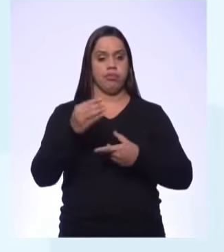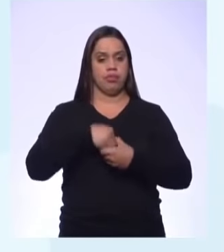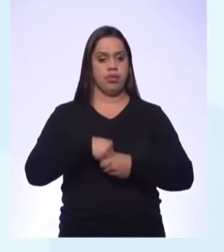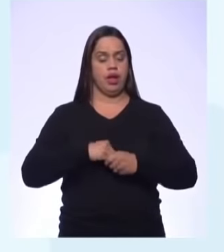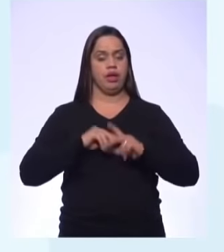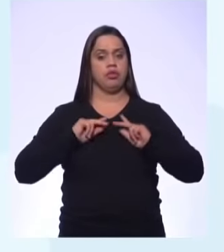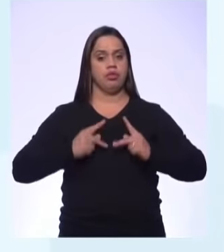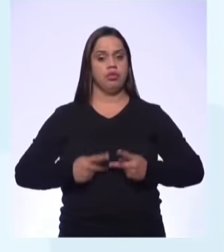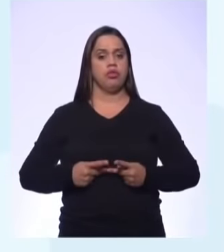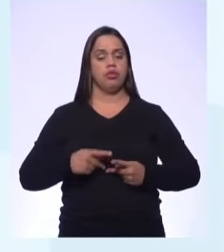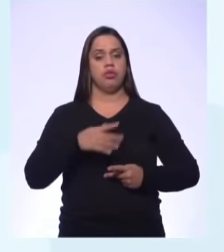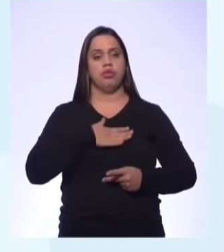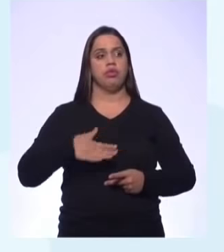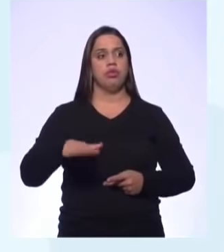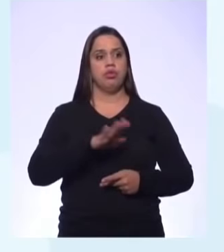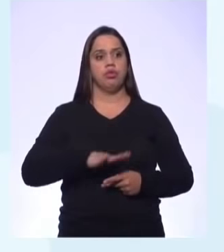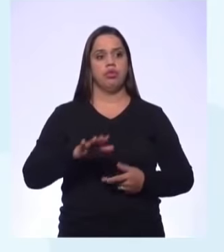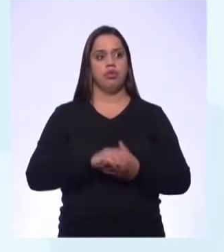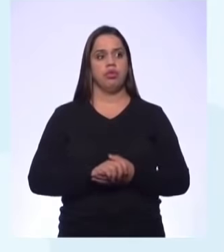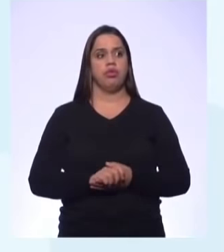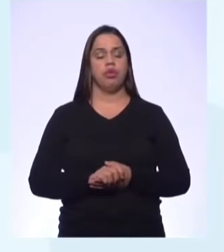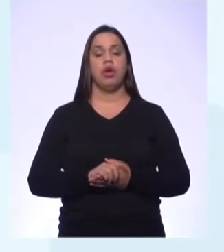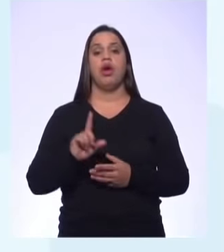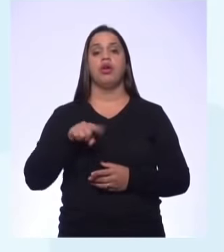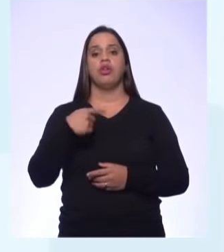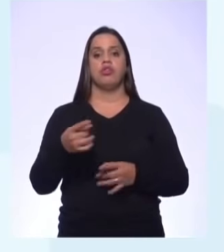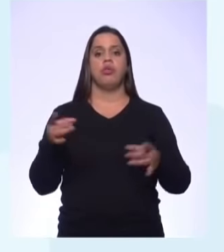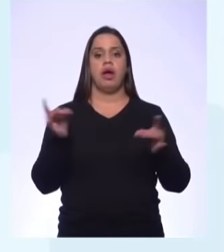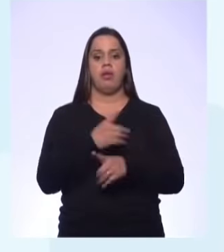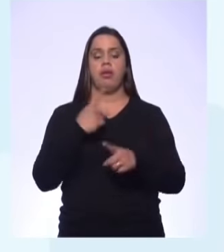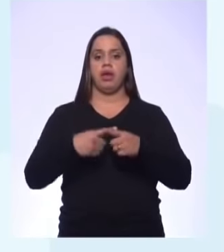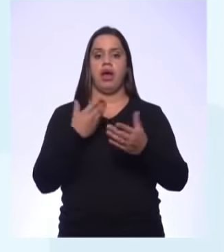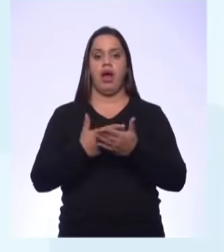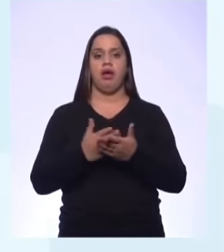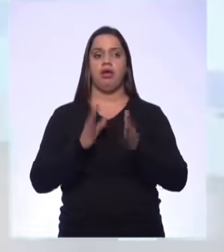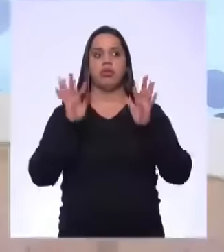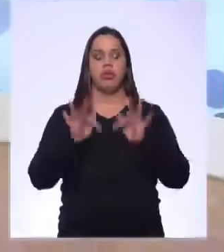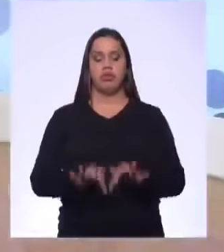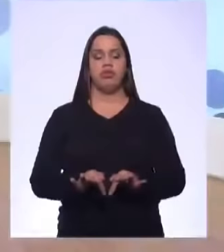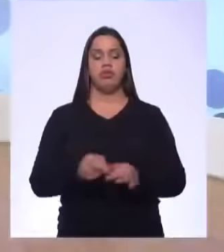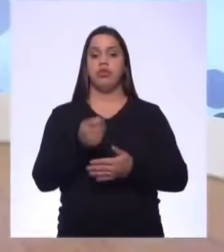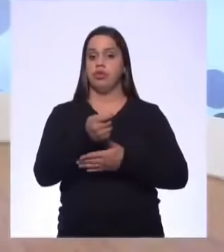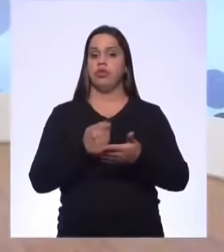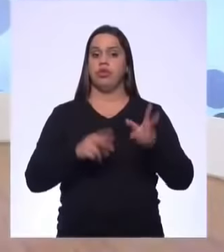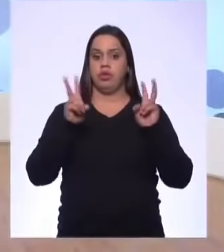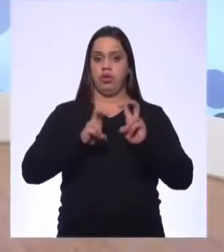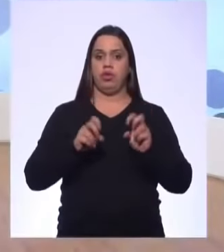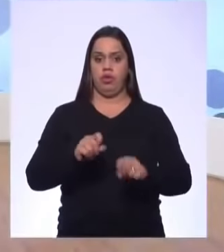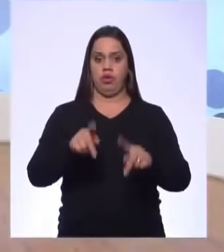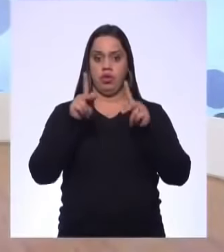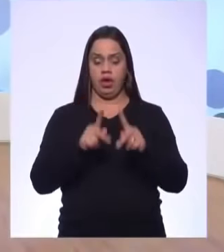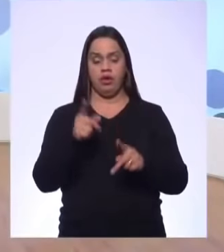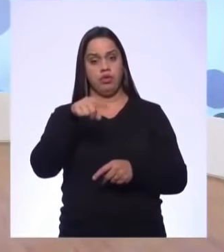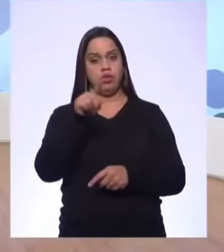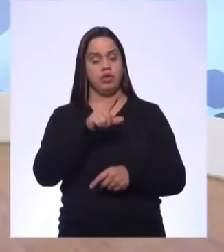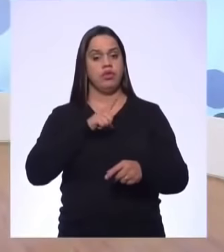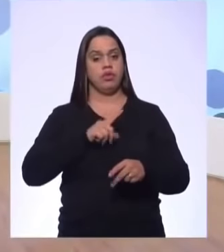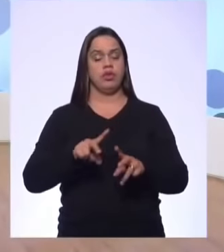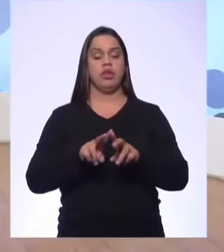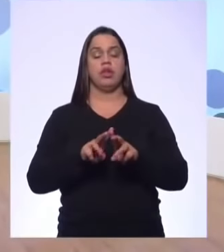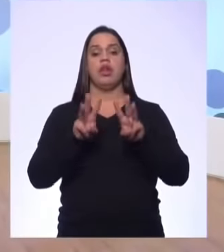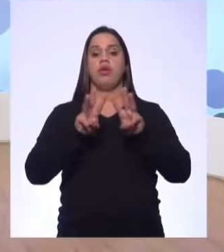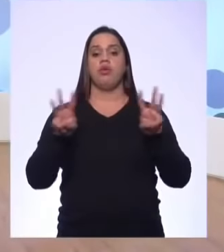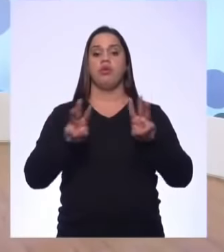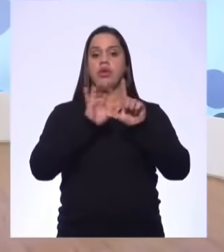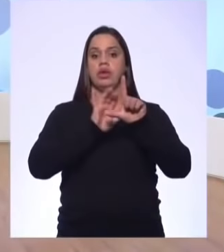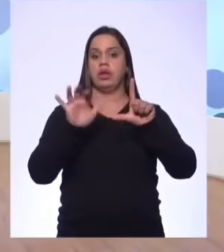vamos terminar aqui porque nossa aula está chegando ao fim e nós vamos continuar na próxima aula, tá, gente? Vamos continuar com esse mesmo assunto. Vocês vão receber um link aí no final da